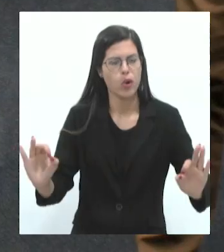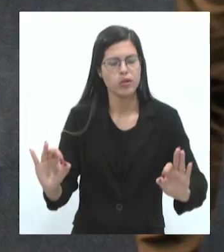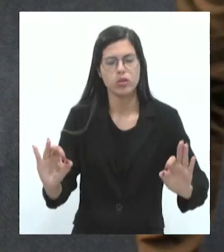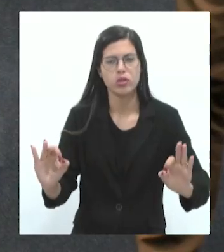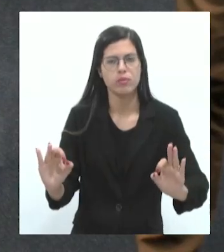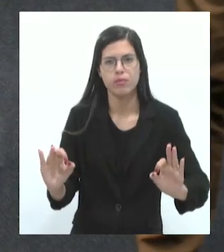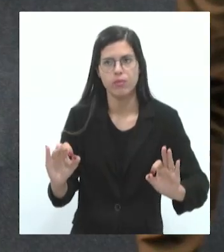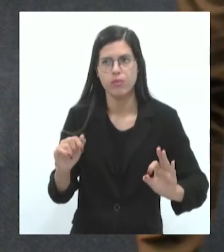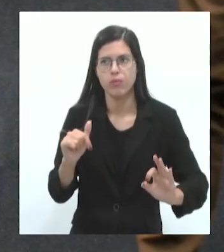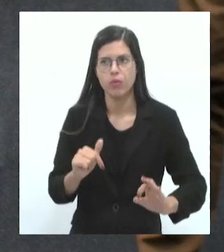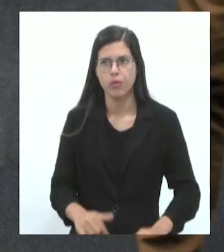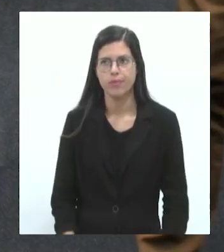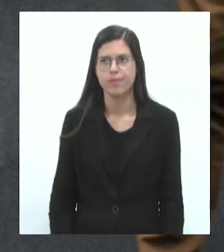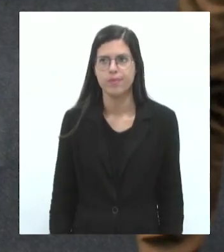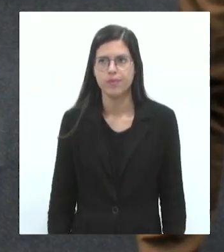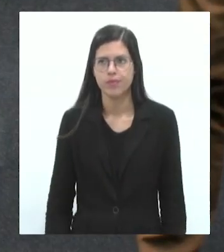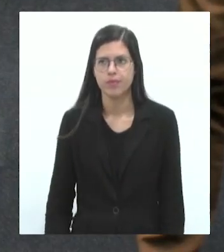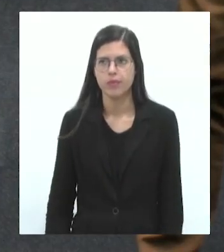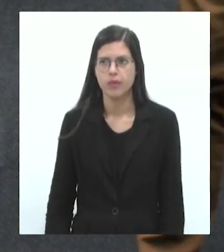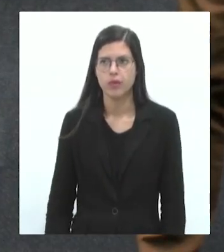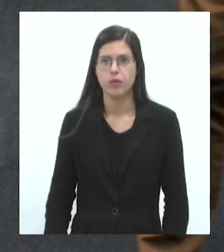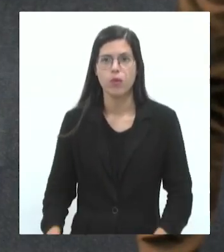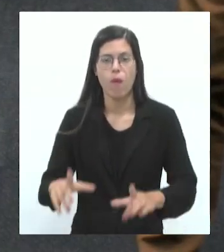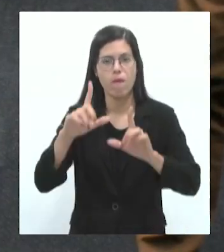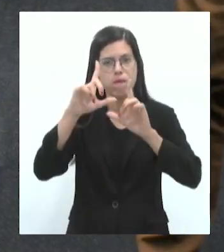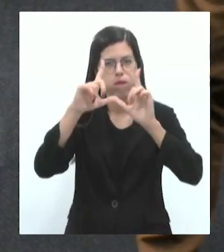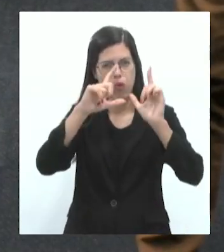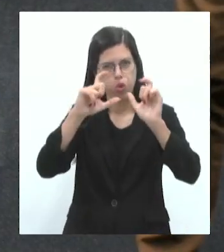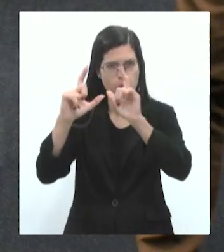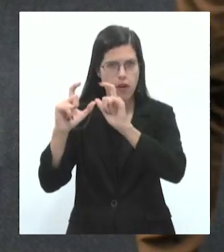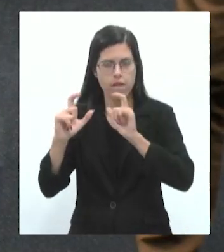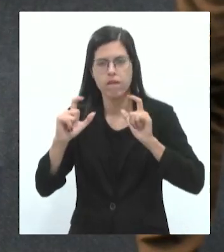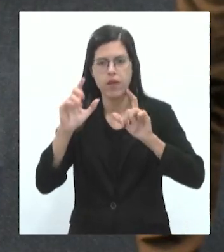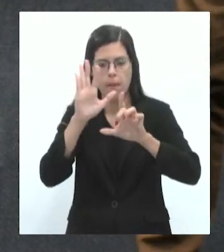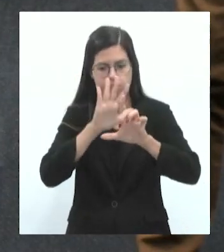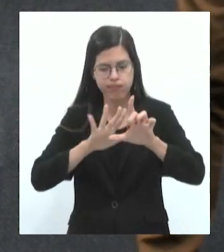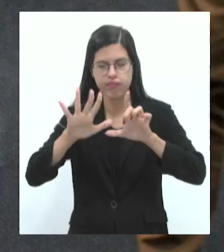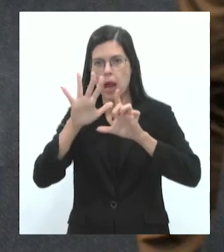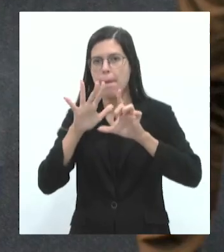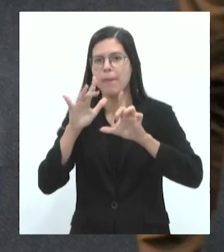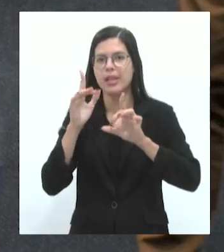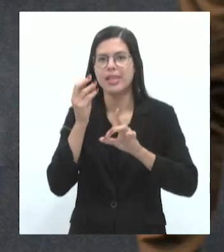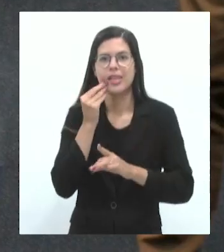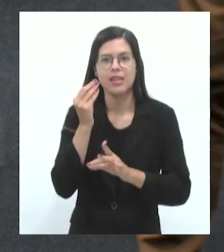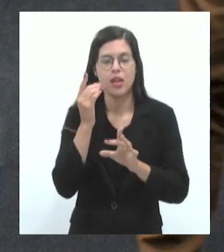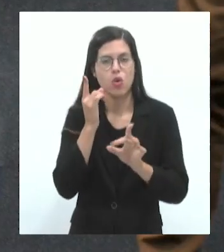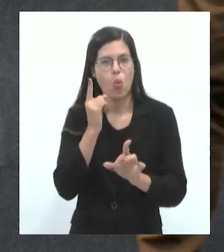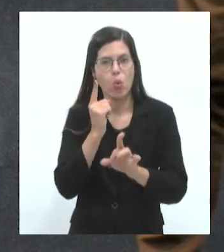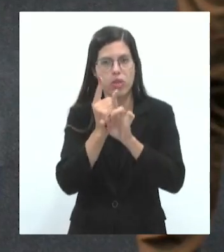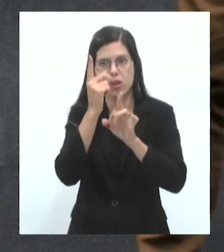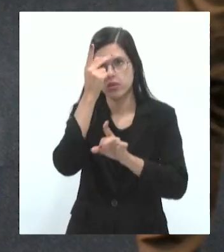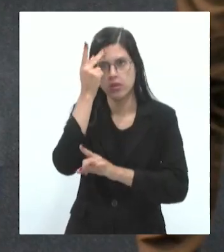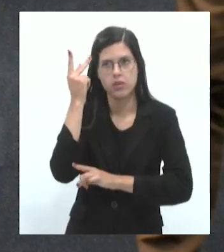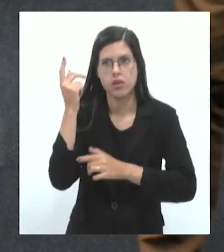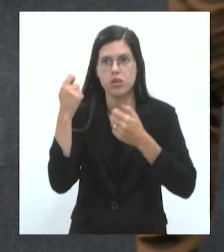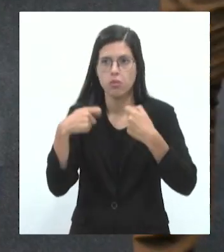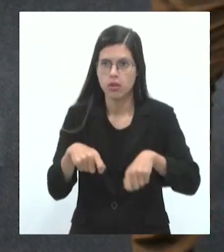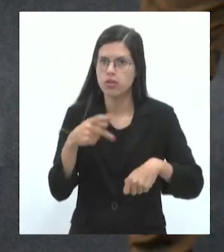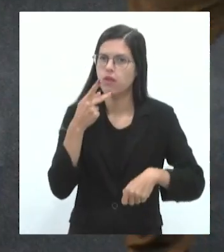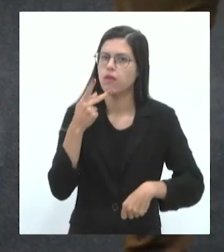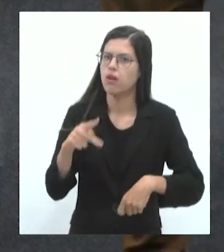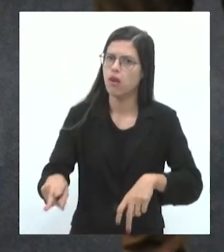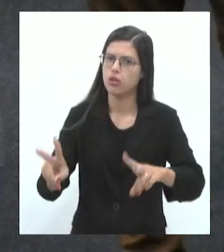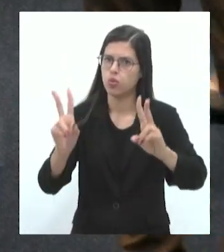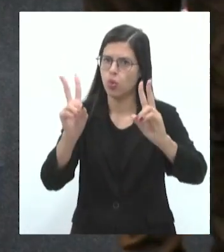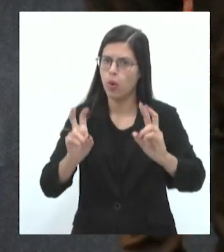de envelhecimento, com as fotografias para encontrar essas pessoas. Então, a gente precisa trazer à tona esse assunto, falar mais